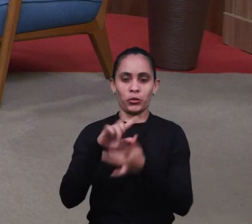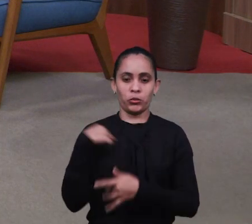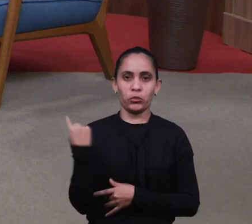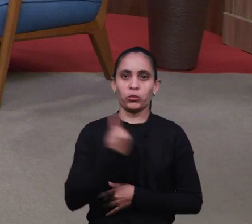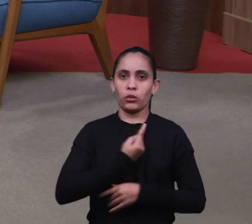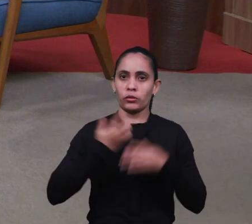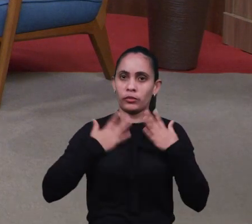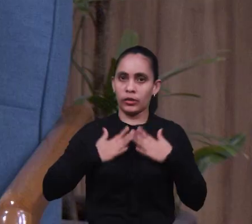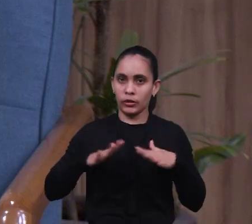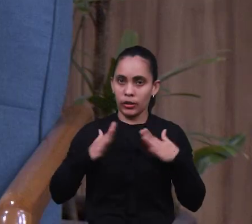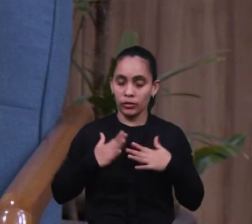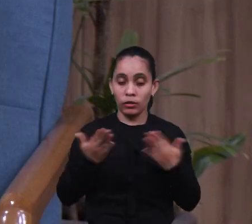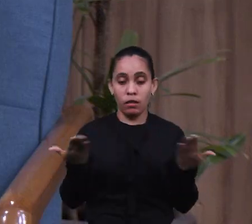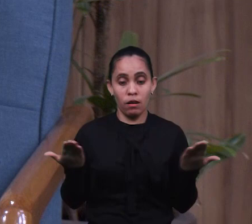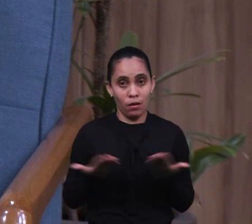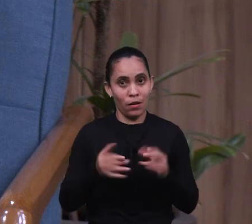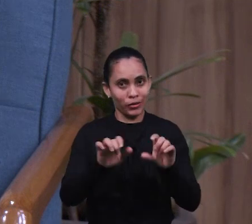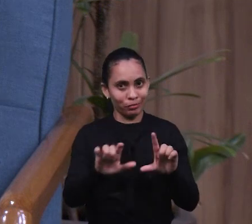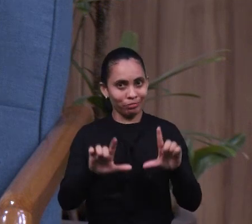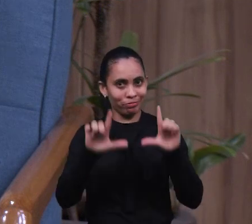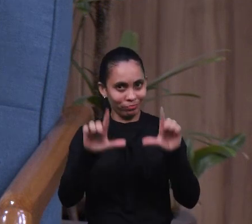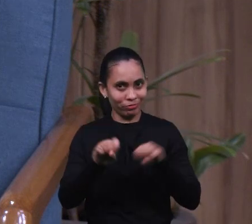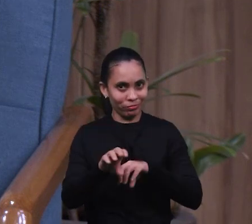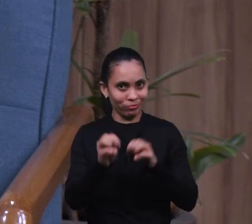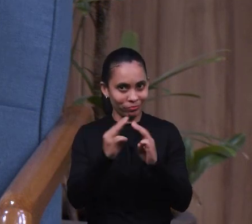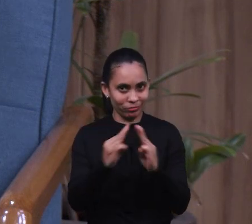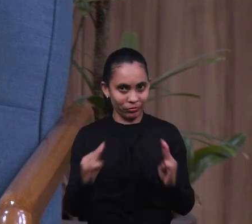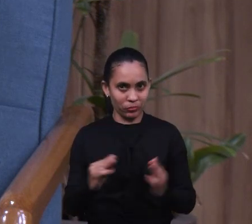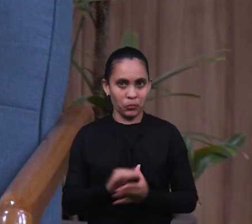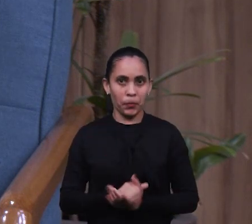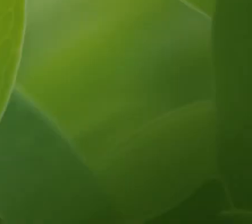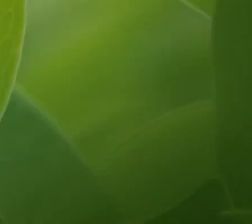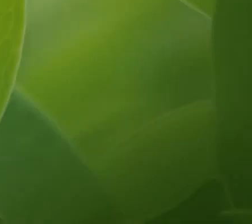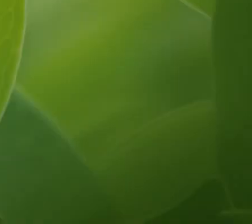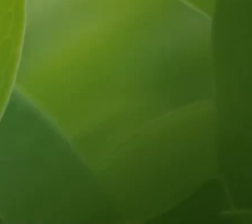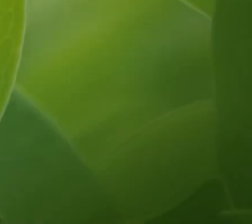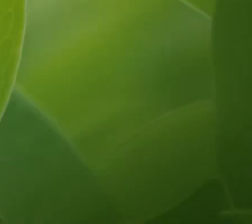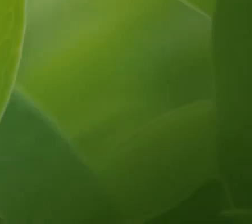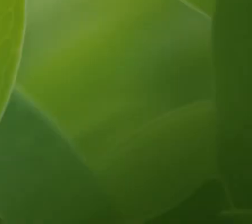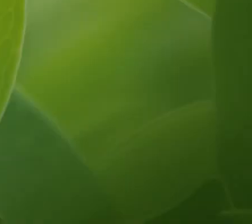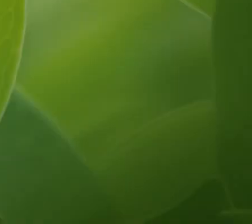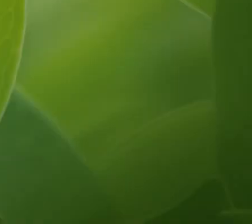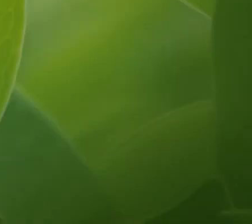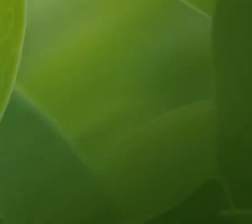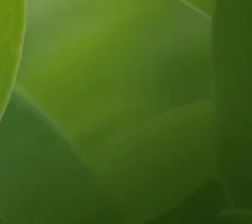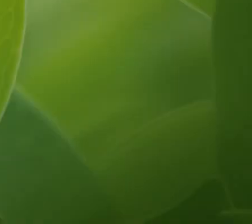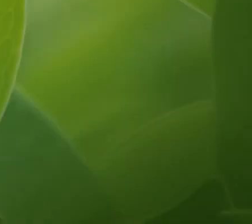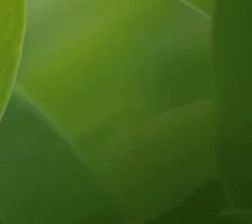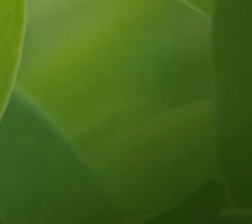nosso descanso. Assista agora ao quadro Lições do Manaim.